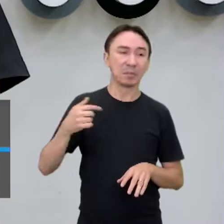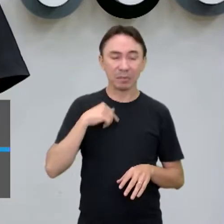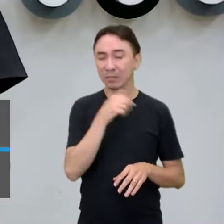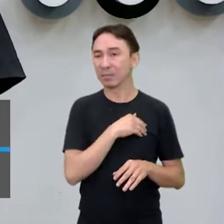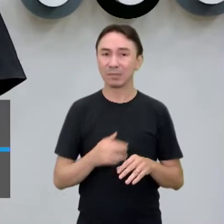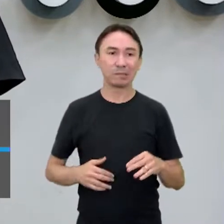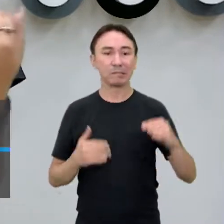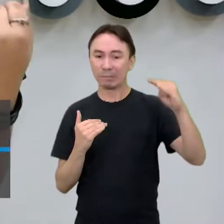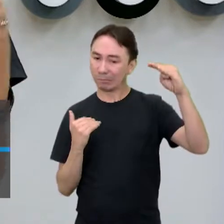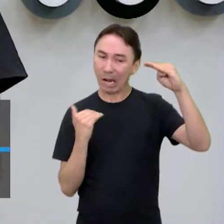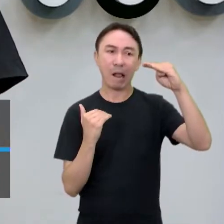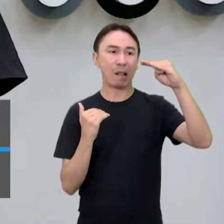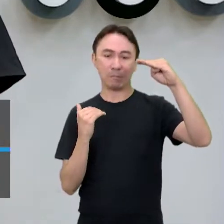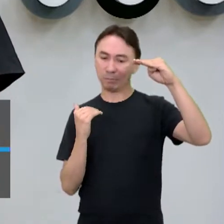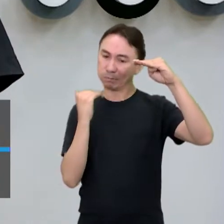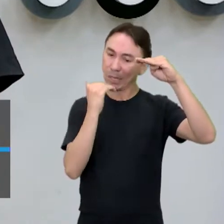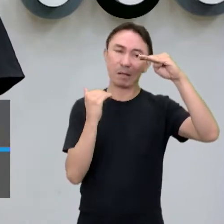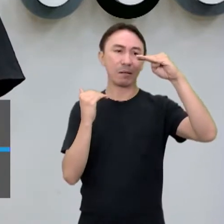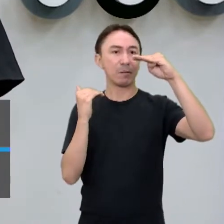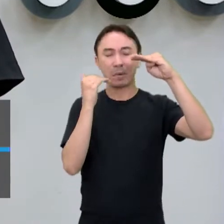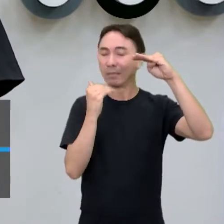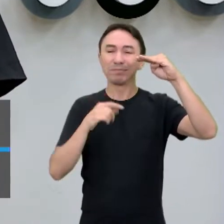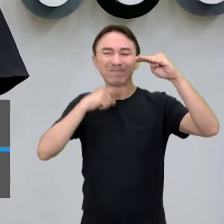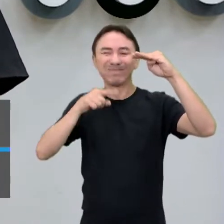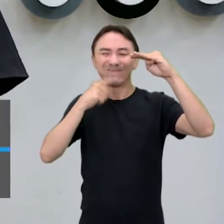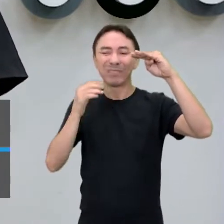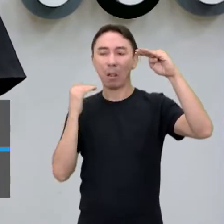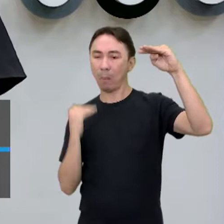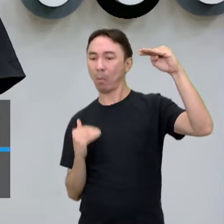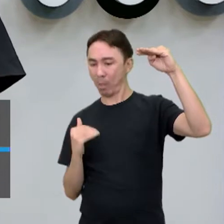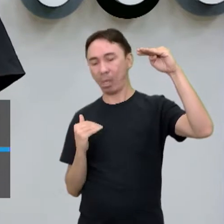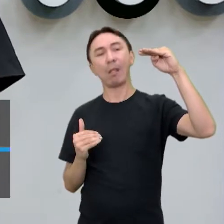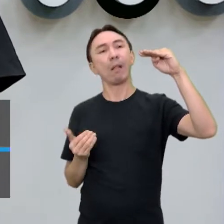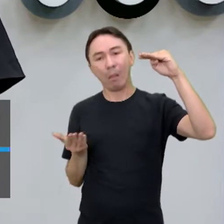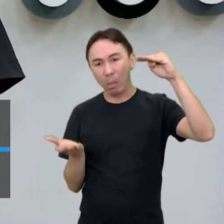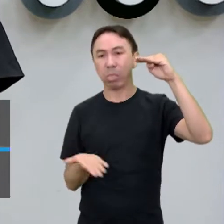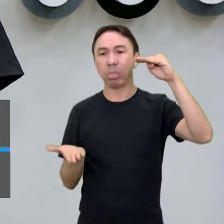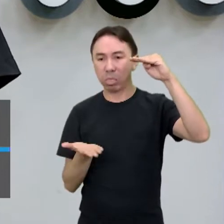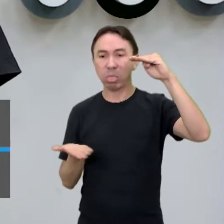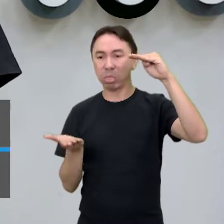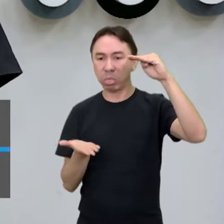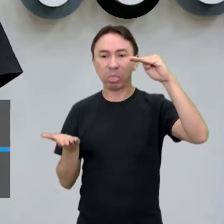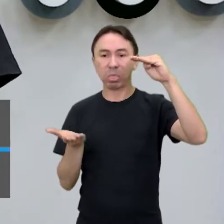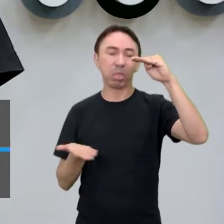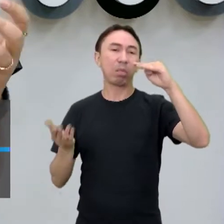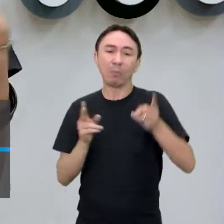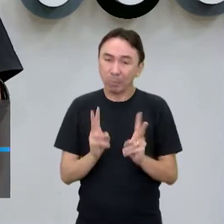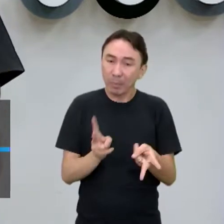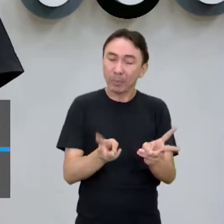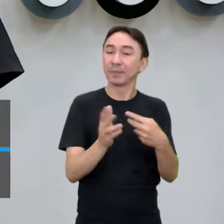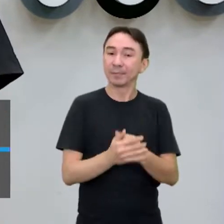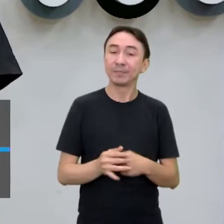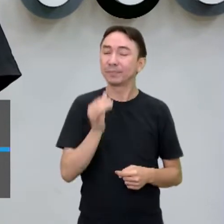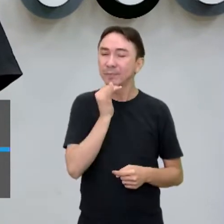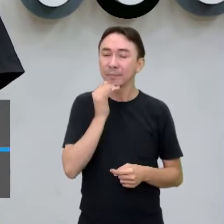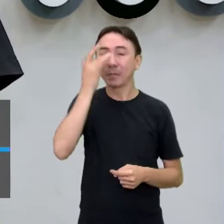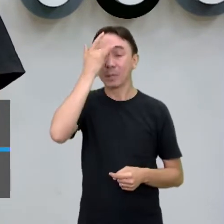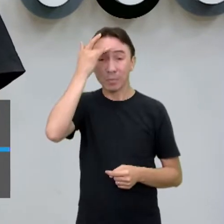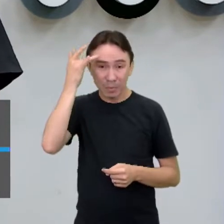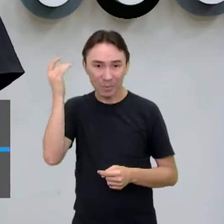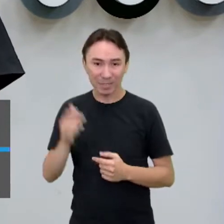E aí eu acho que a gente pode até puxar a questão dos refugiados, porque por mais que a gente esteja num sistema onde existe essa